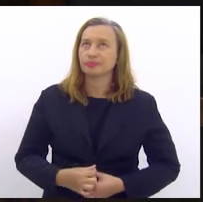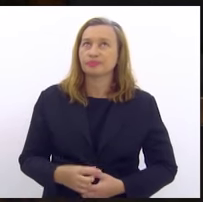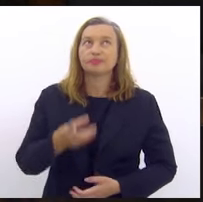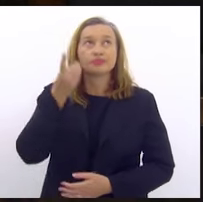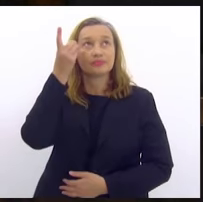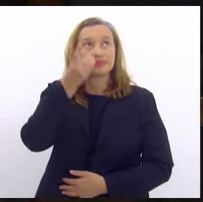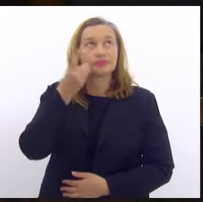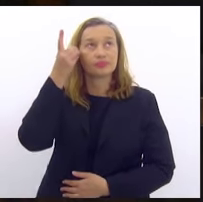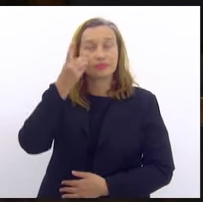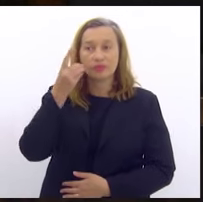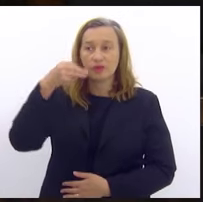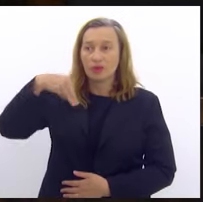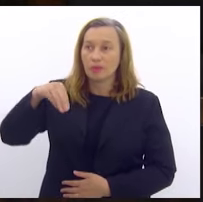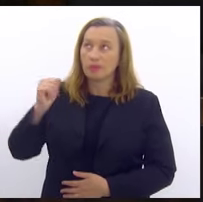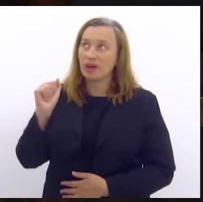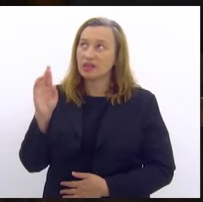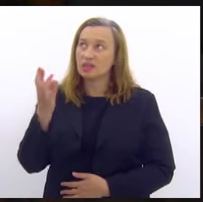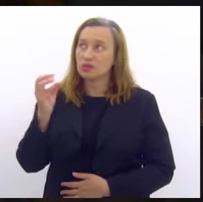Deputado Márcio Canella.